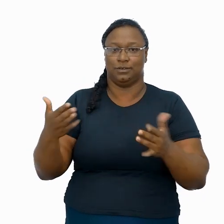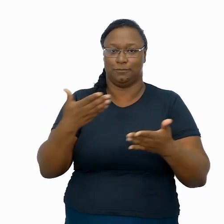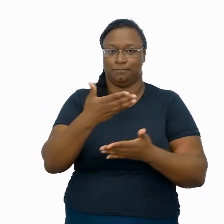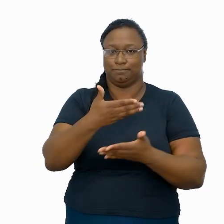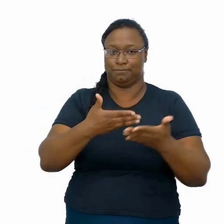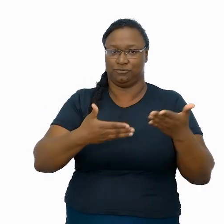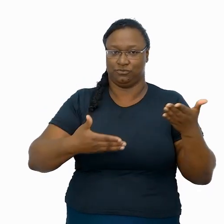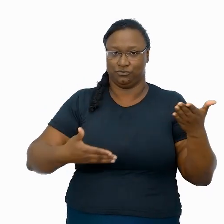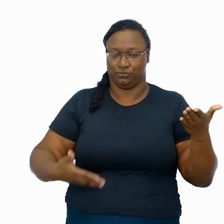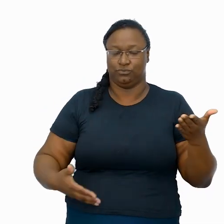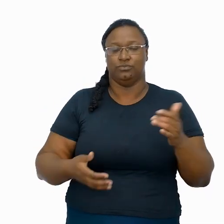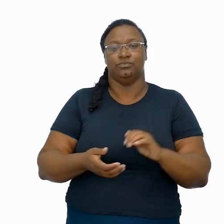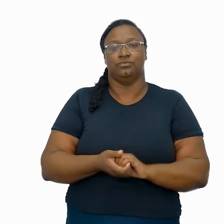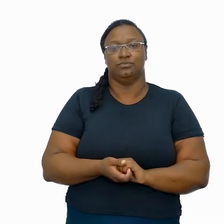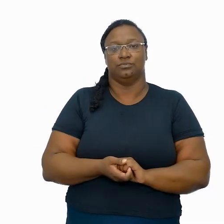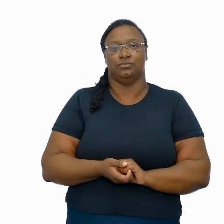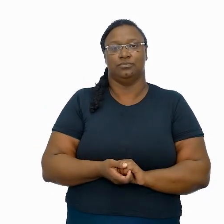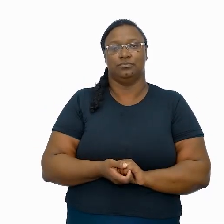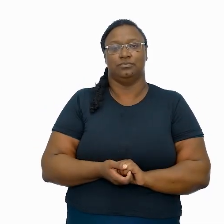e